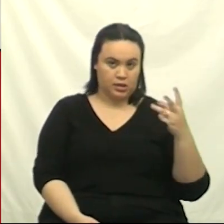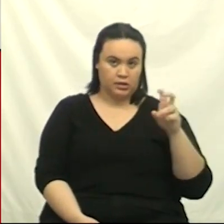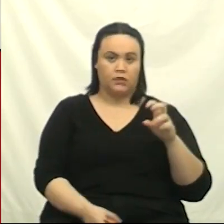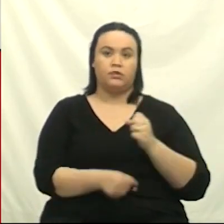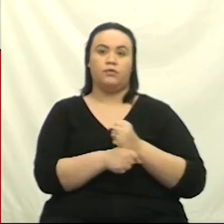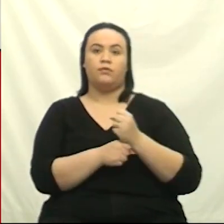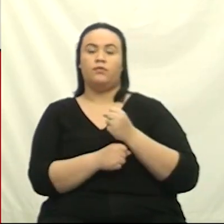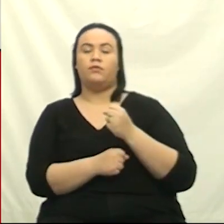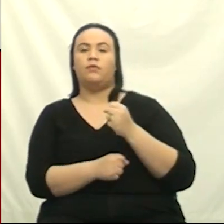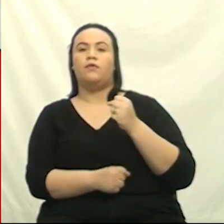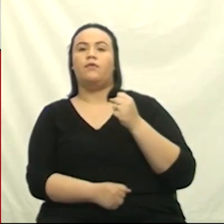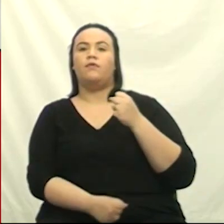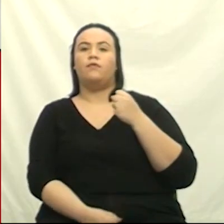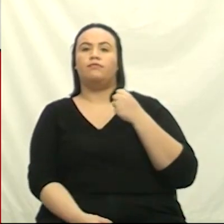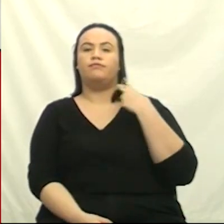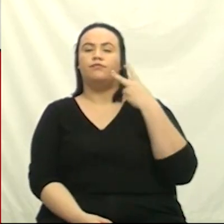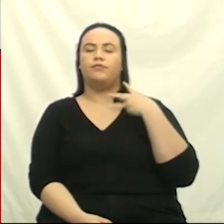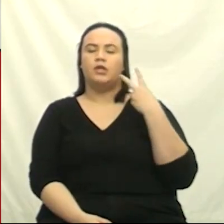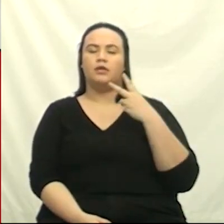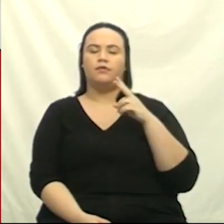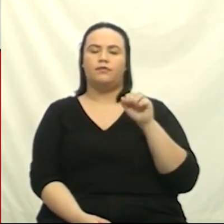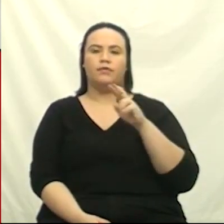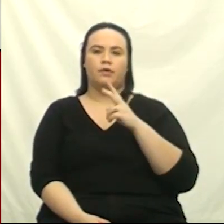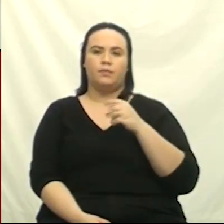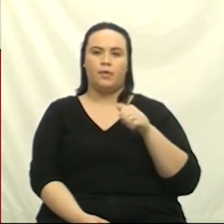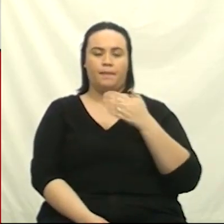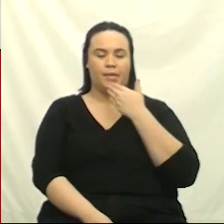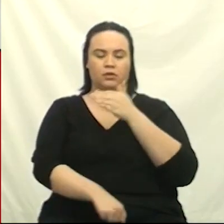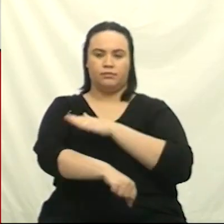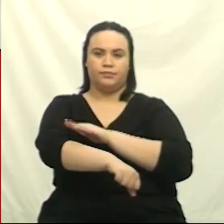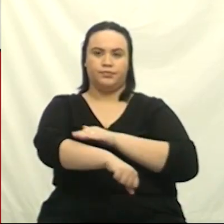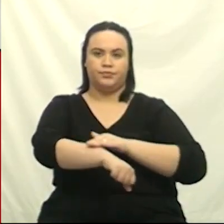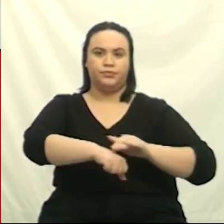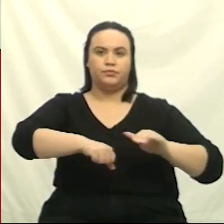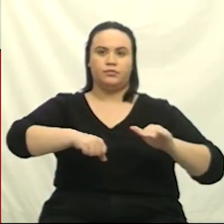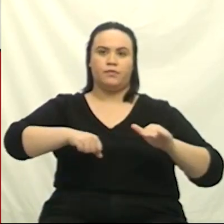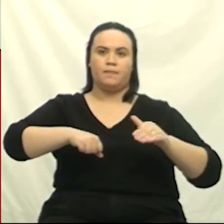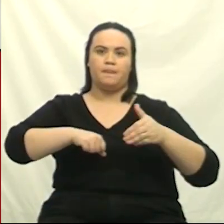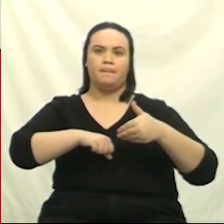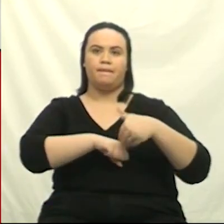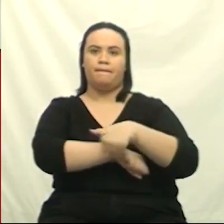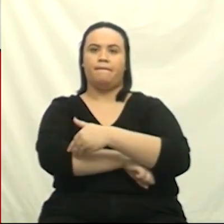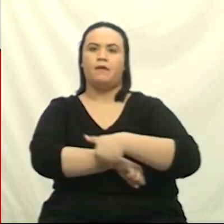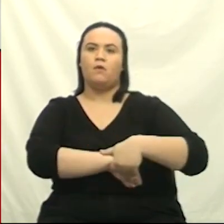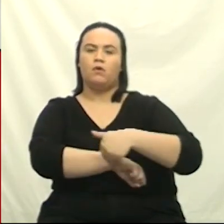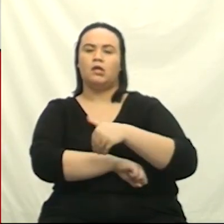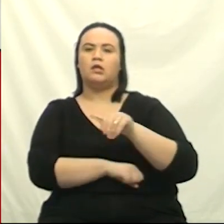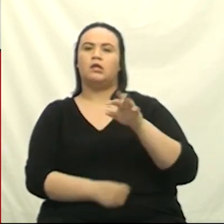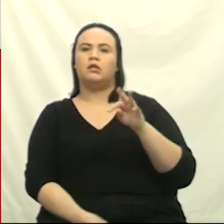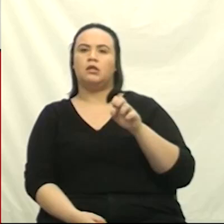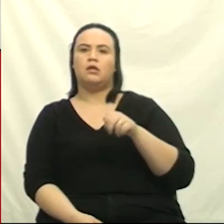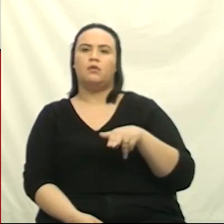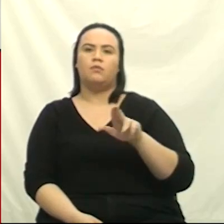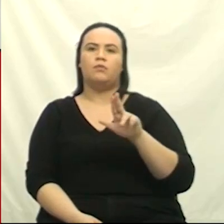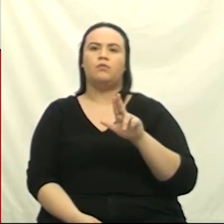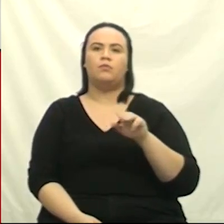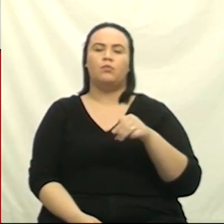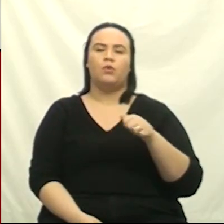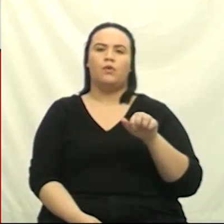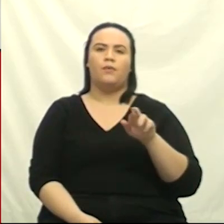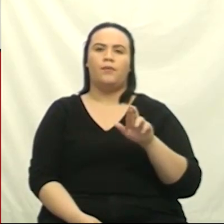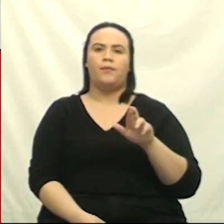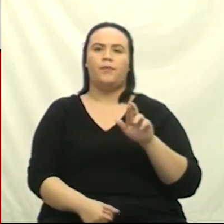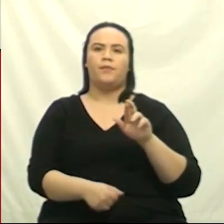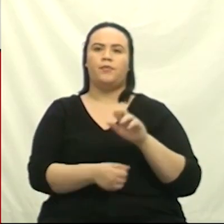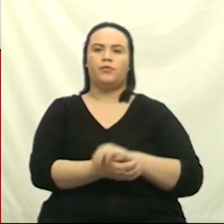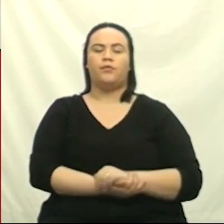autor Valmir da Agostin reparos na pavimentação com lajotas na rua Tamoio localizada no loteamento Bittencourt